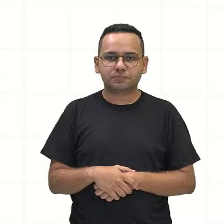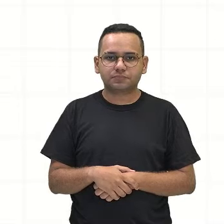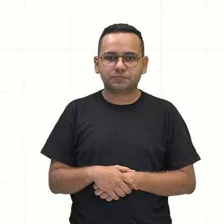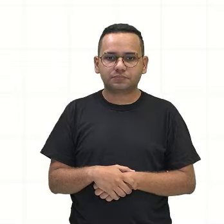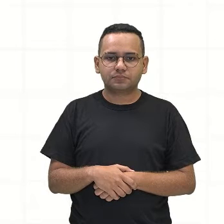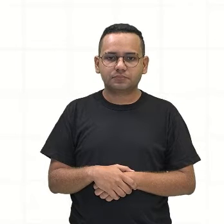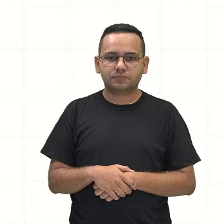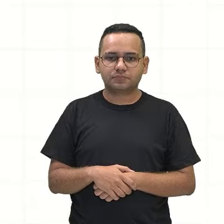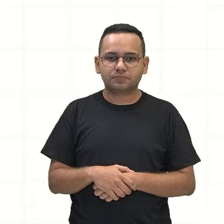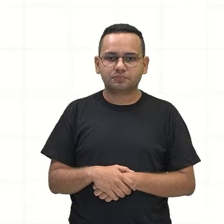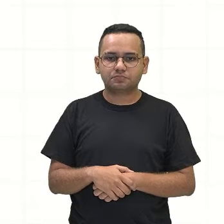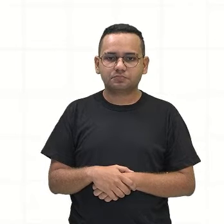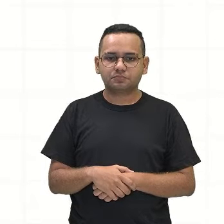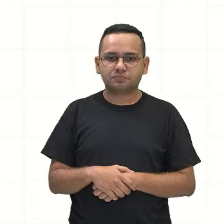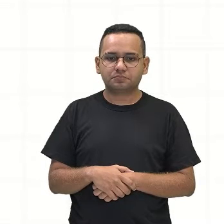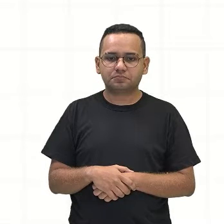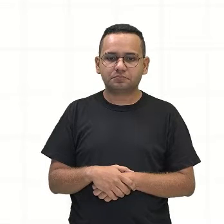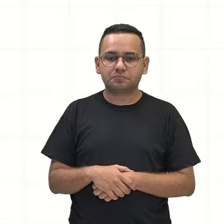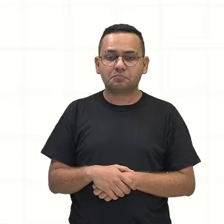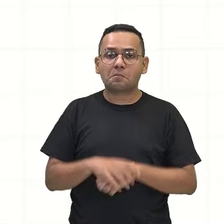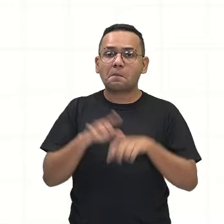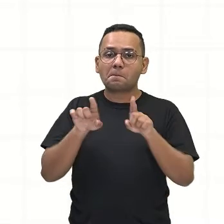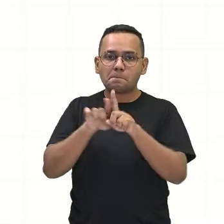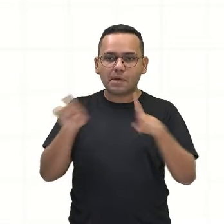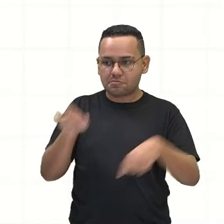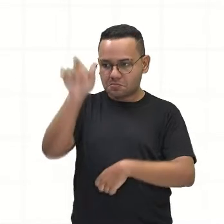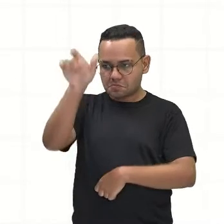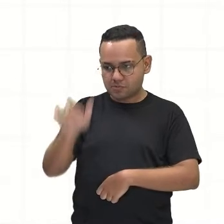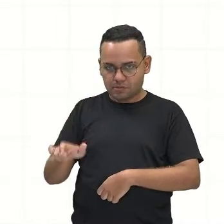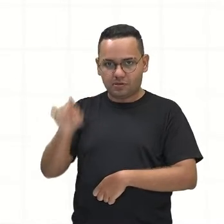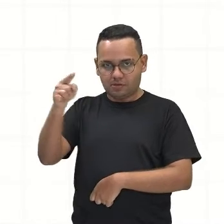Né? Essa terceira coluna aqui,